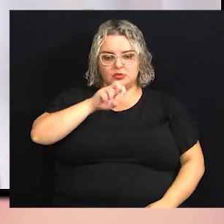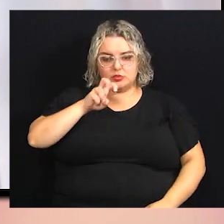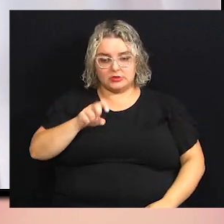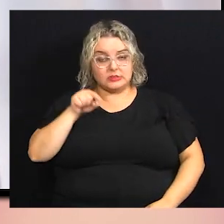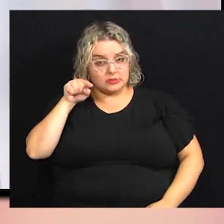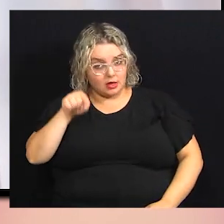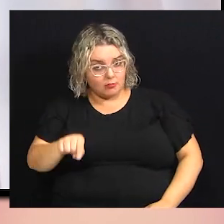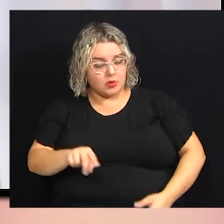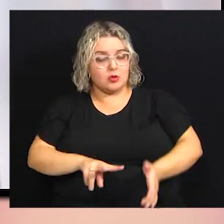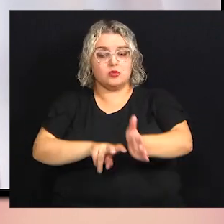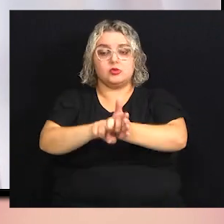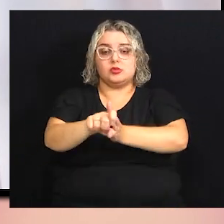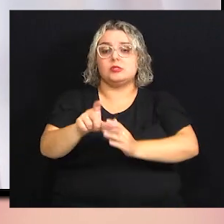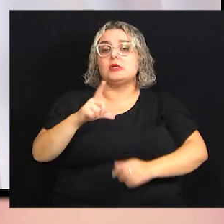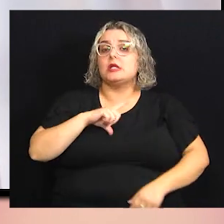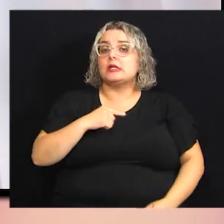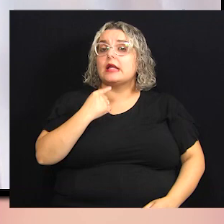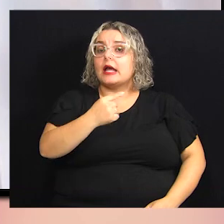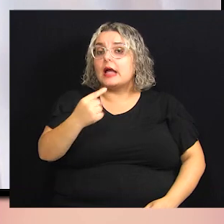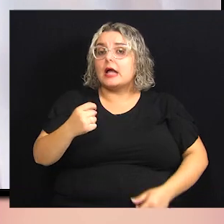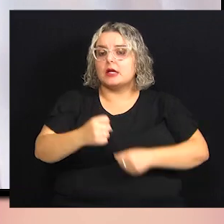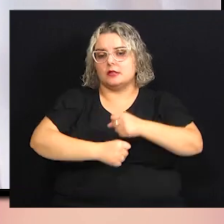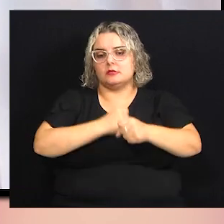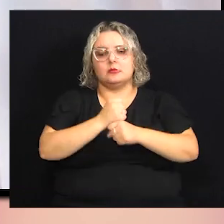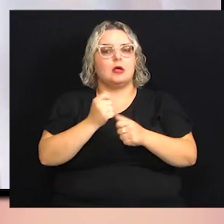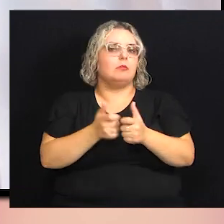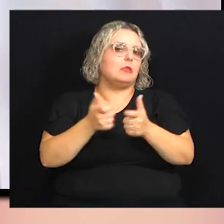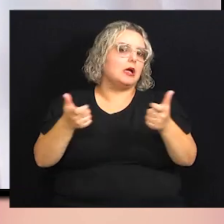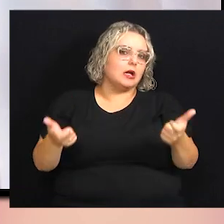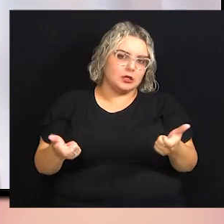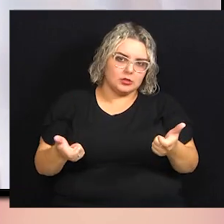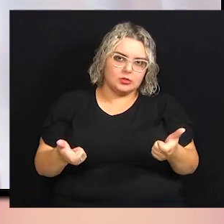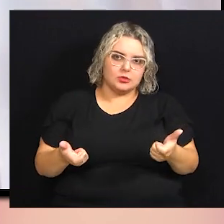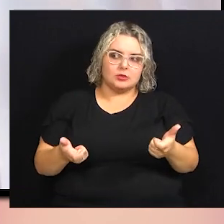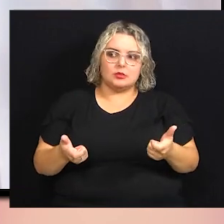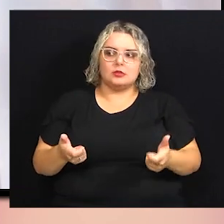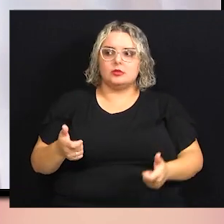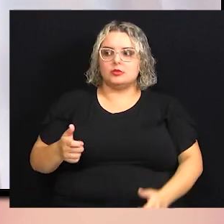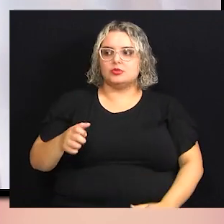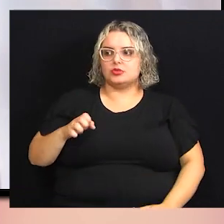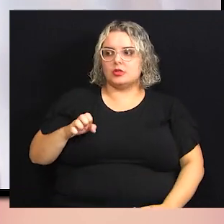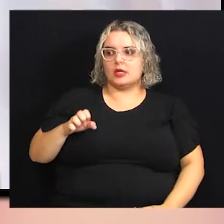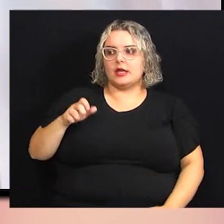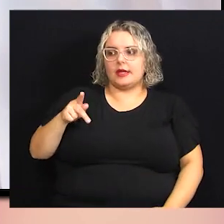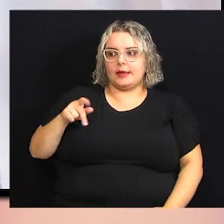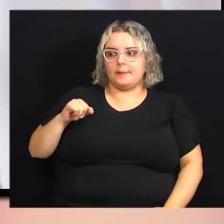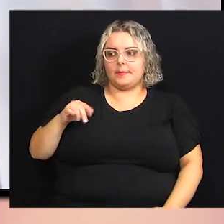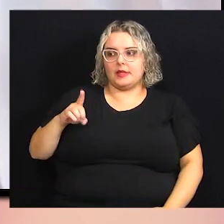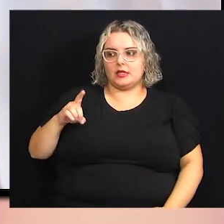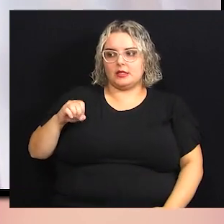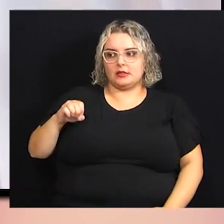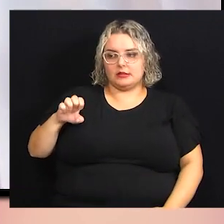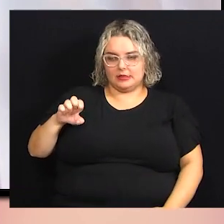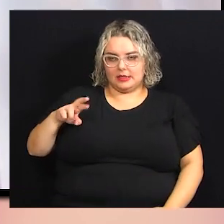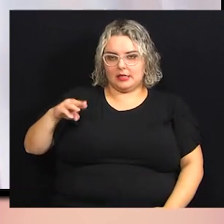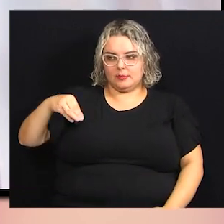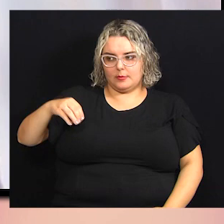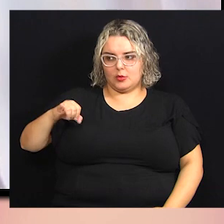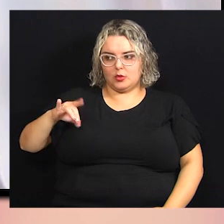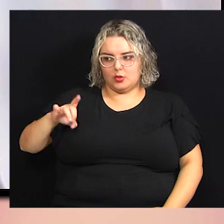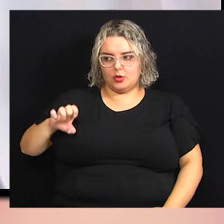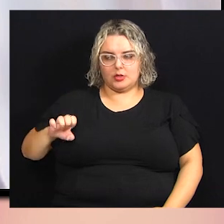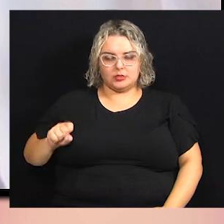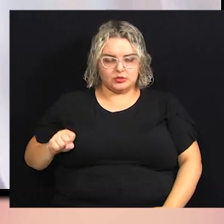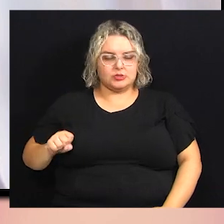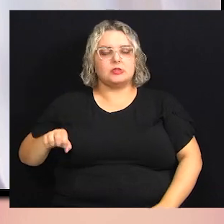185 mil diagnósticos que a gente tem por ano, a grande maioria são de carcinomas epidermoides e basocelulares,